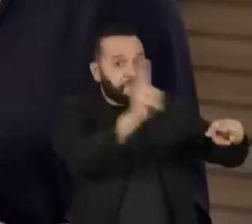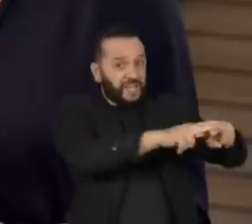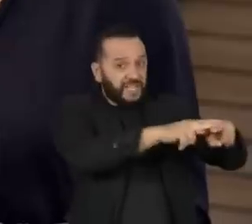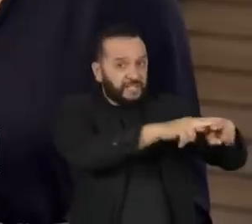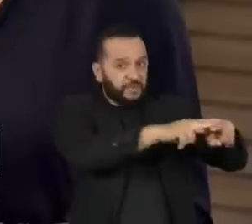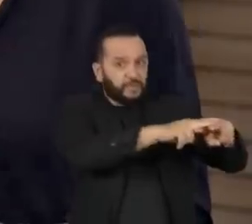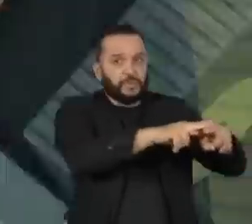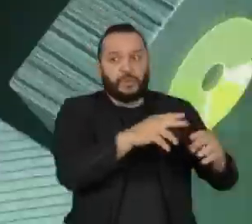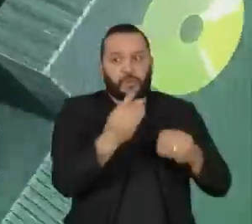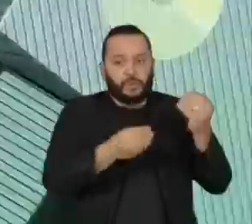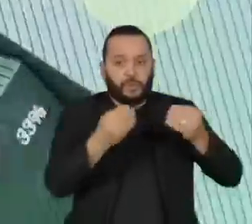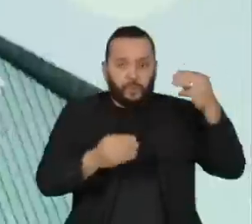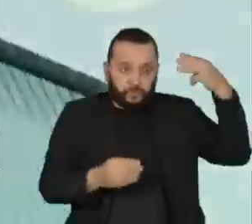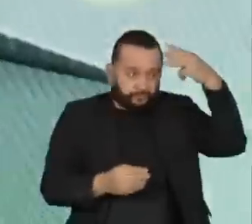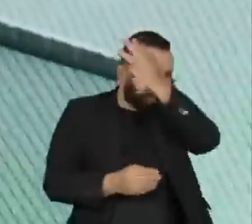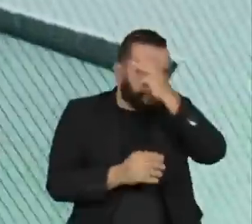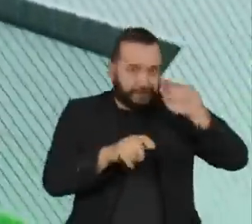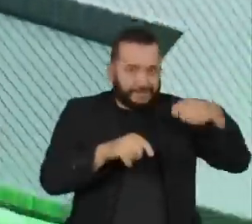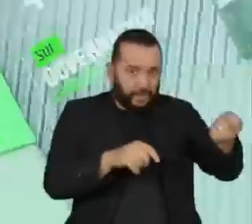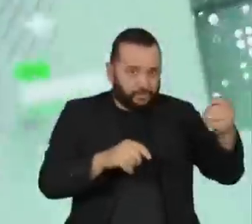no segundo turno